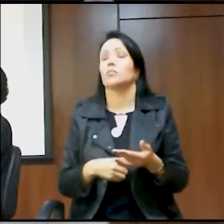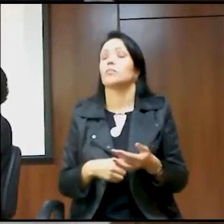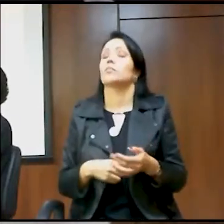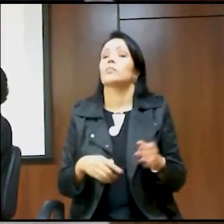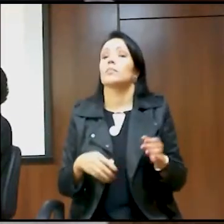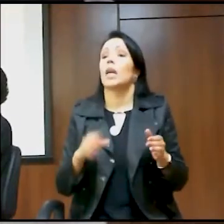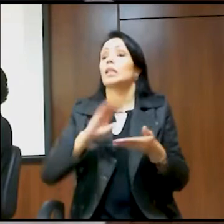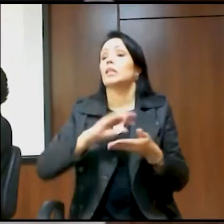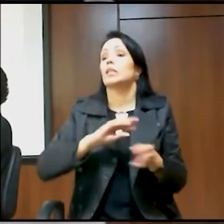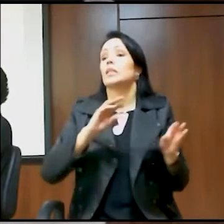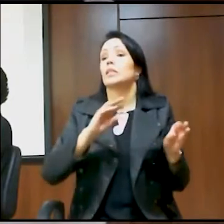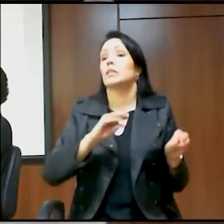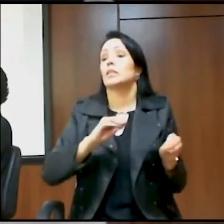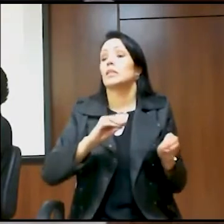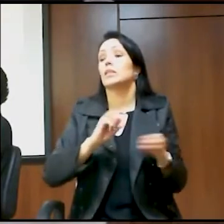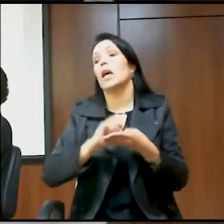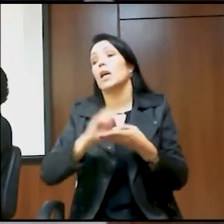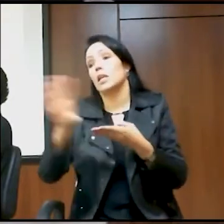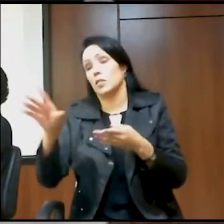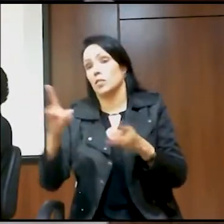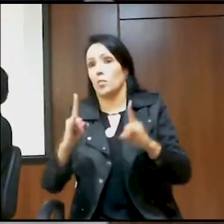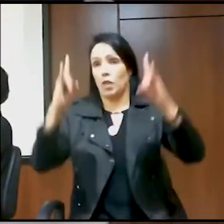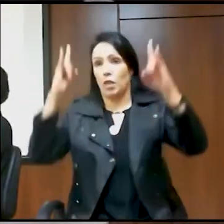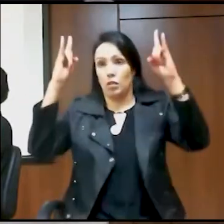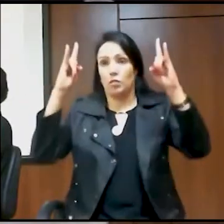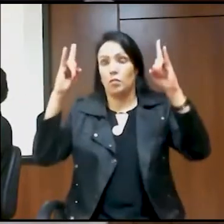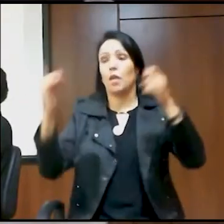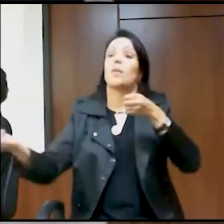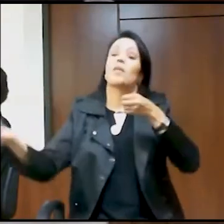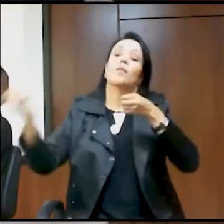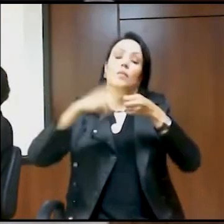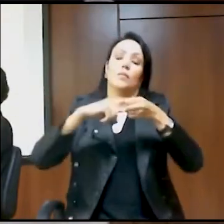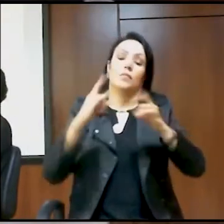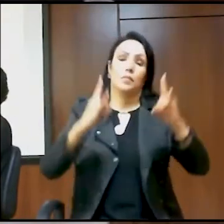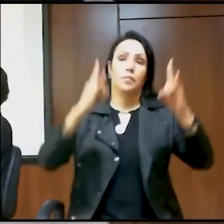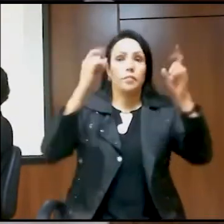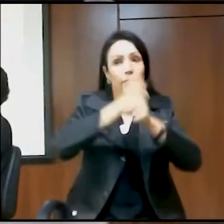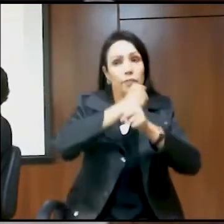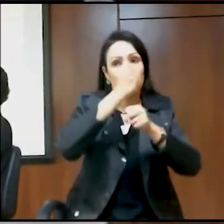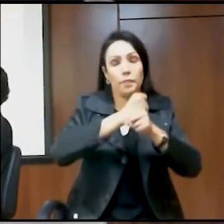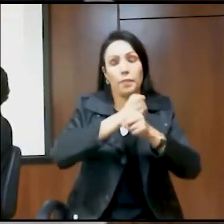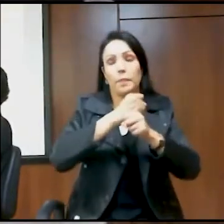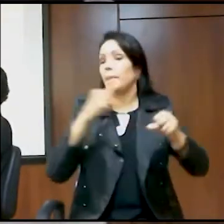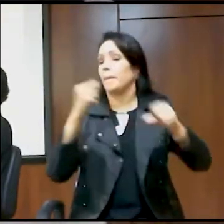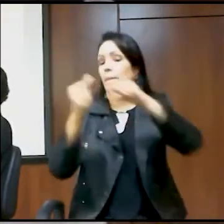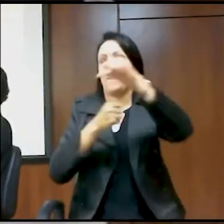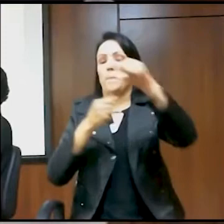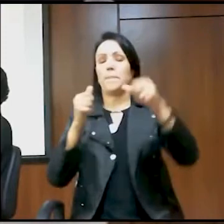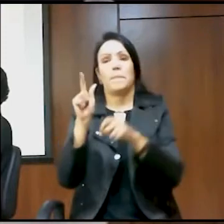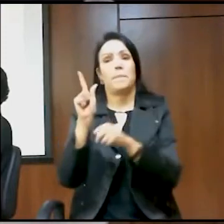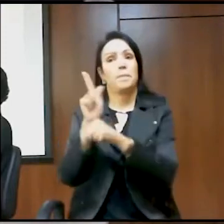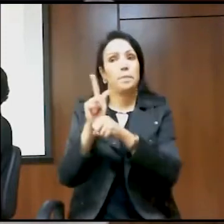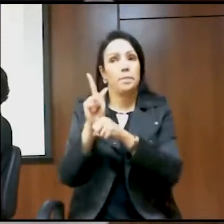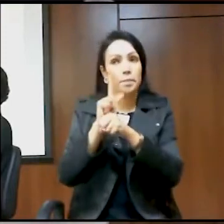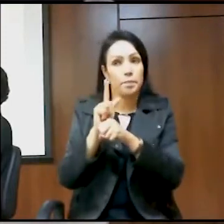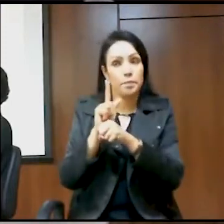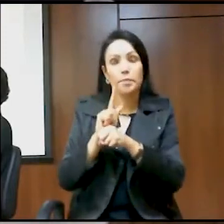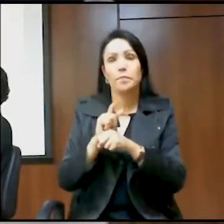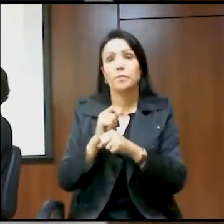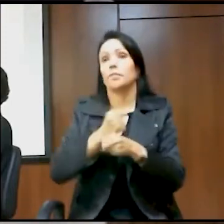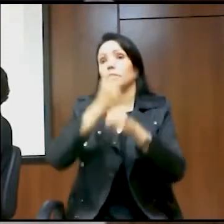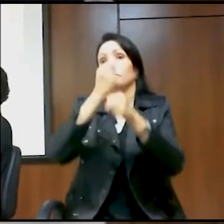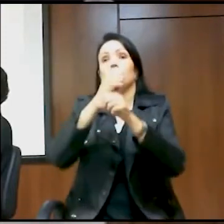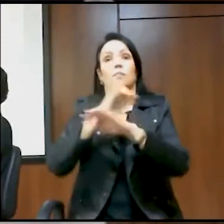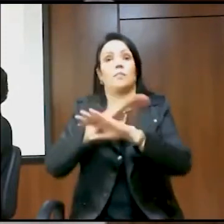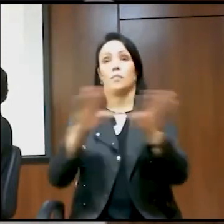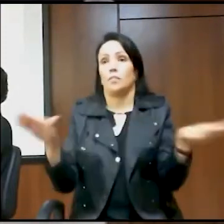prédio para voltar para o prédio numa reforma. Só que mudou o governo entre a Marta Suplicy e o Serra, o prédio não foi reformado e